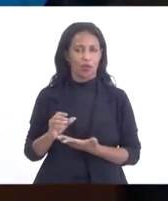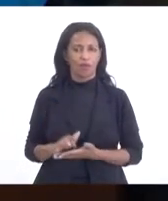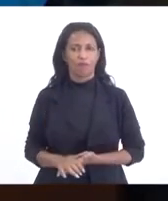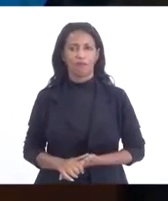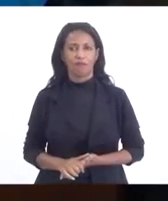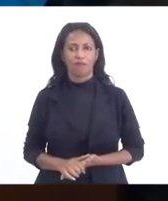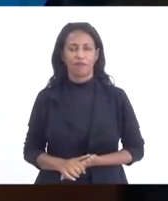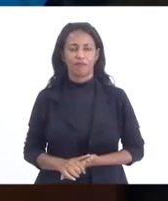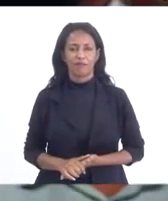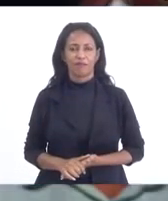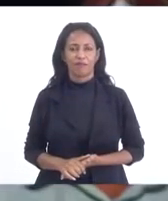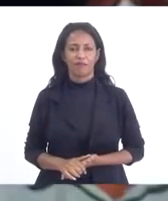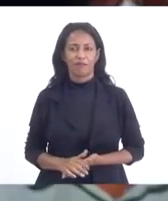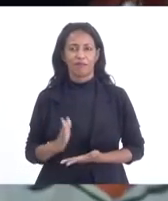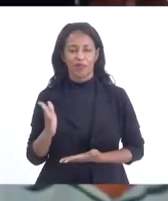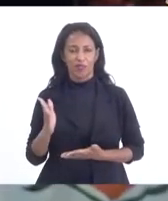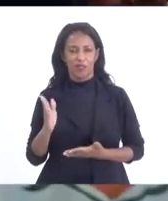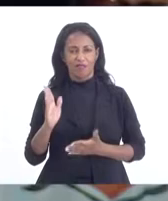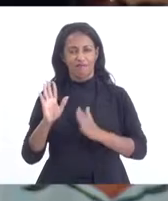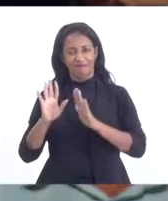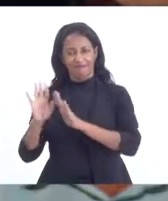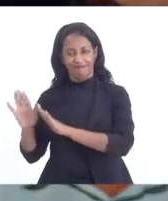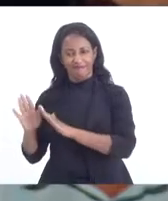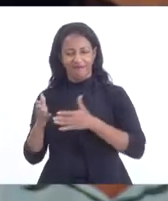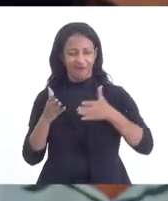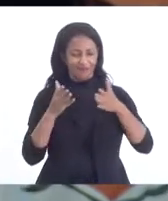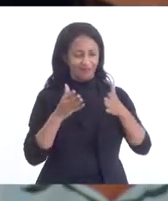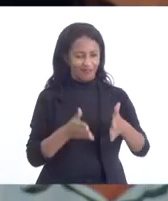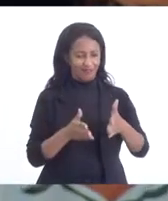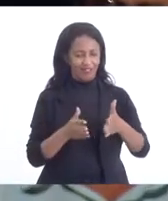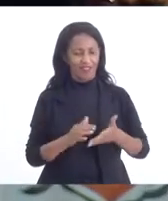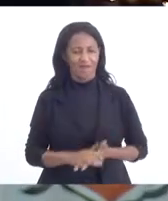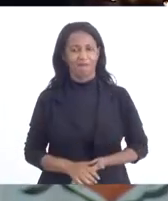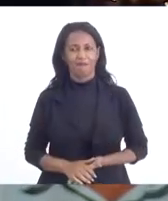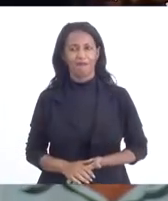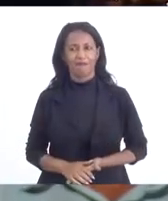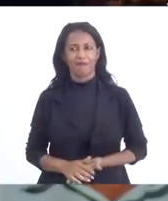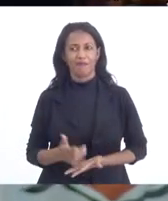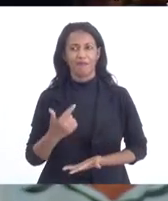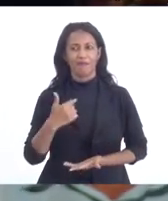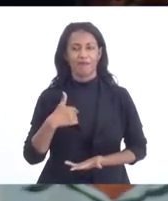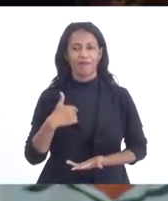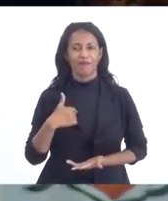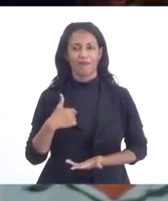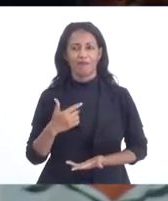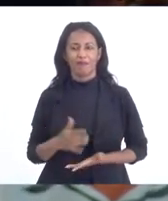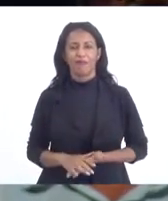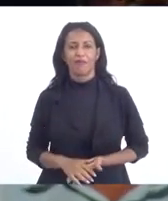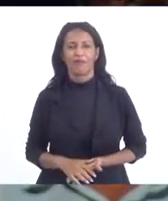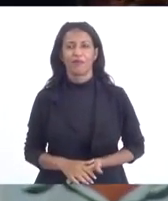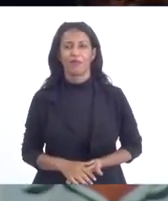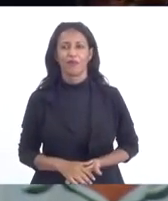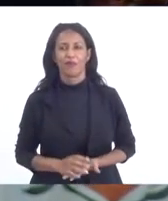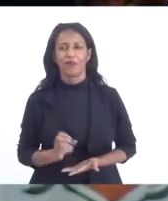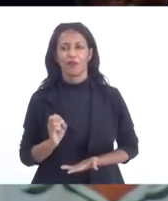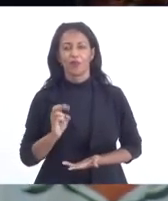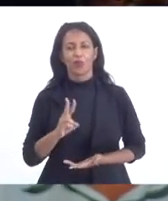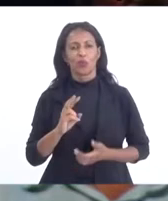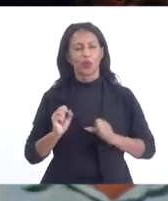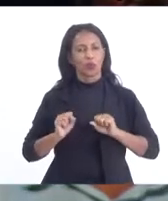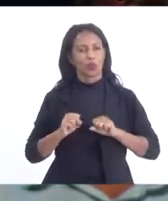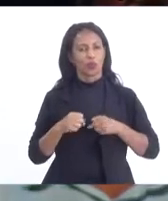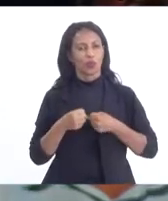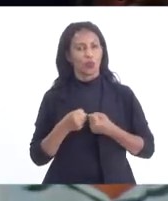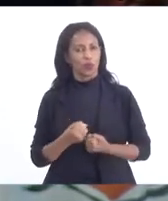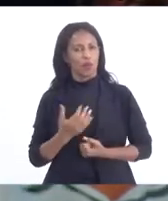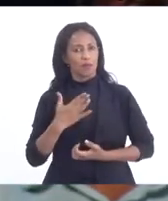deixar os entretanto, vou entrar no finalmente. Eu sou um rapaz, um menino que nasci em Pádua, por força